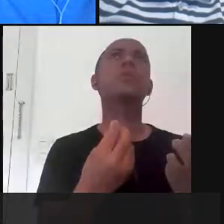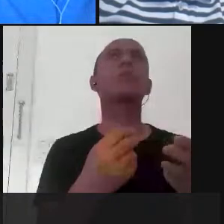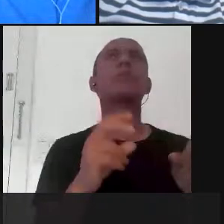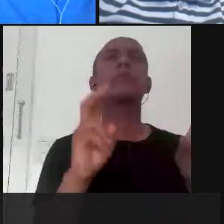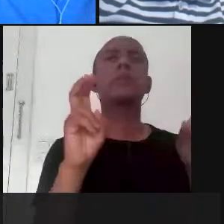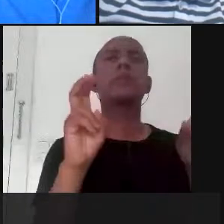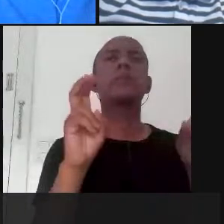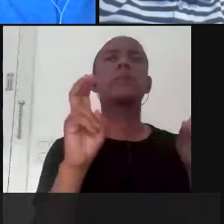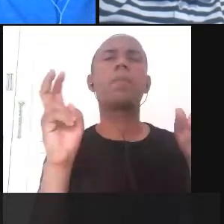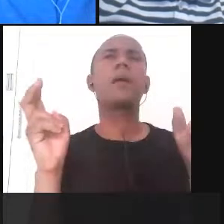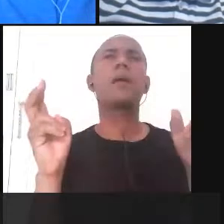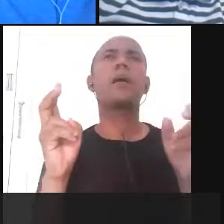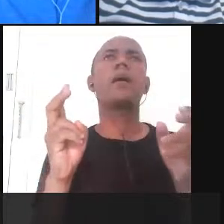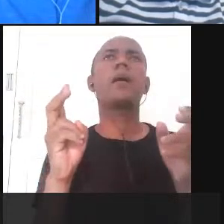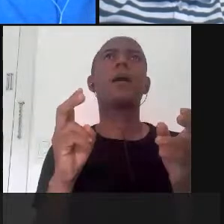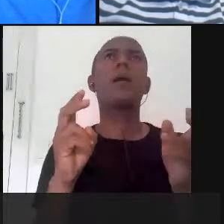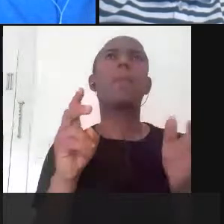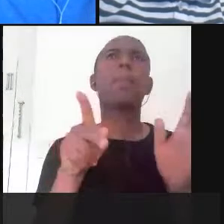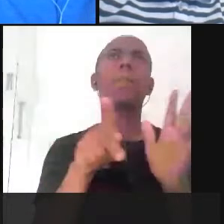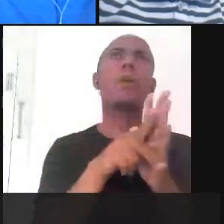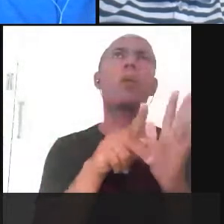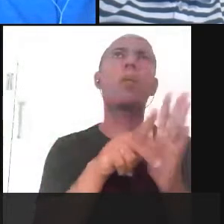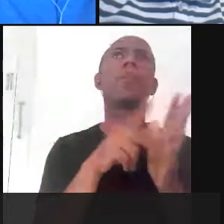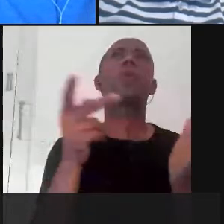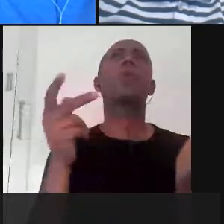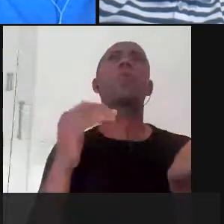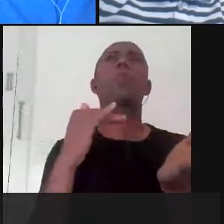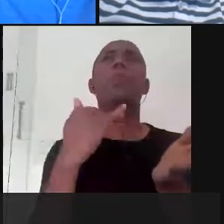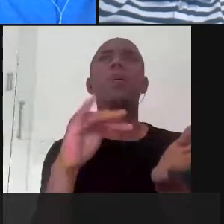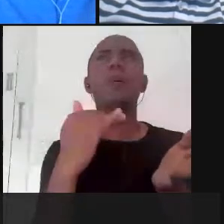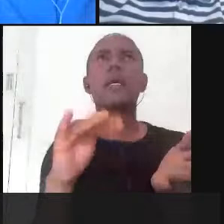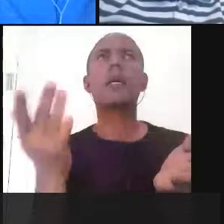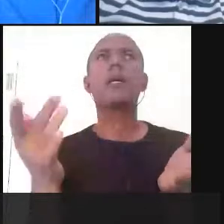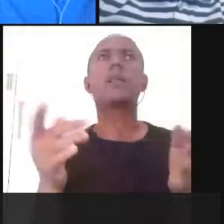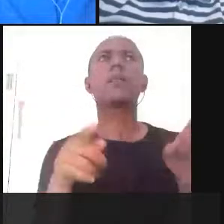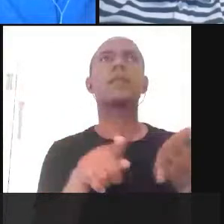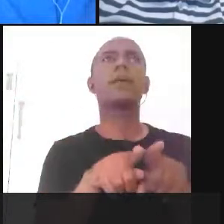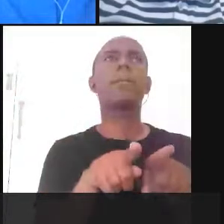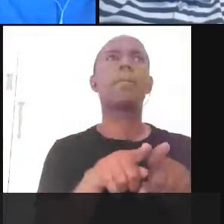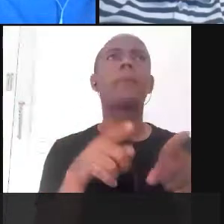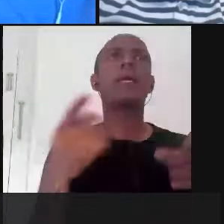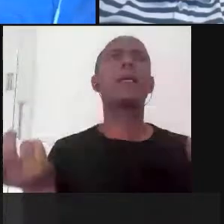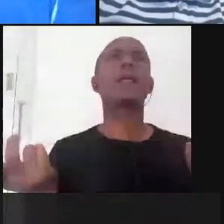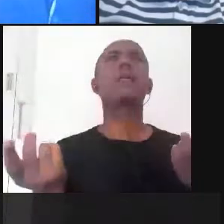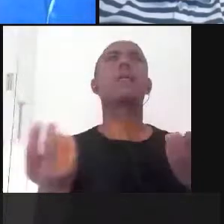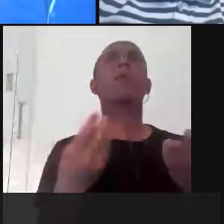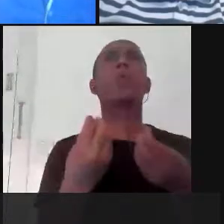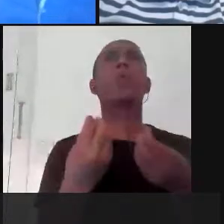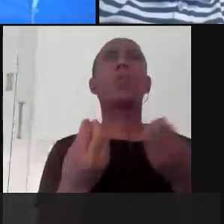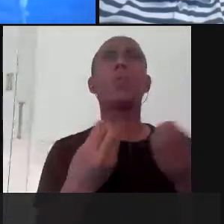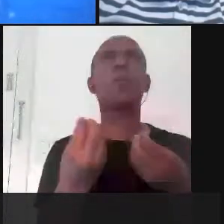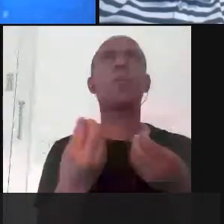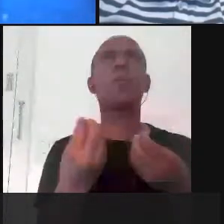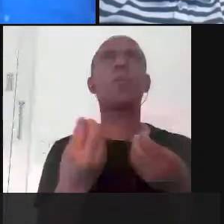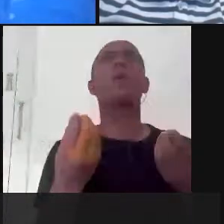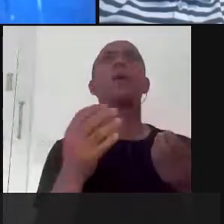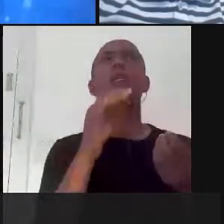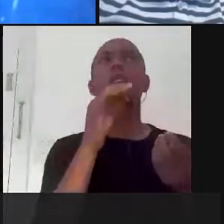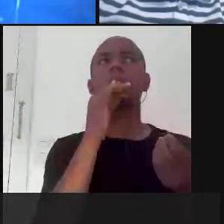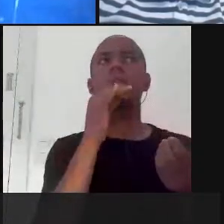geração do Brado Africano, em Lourenço Marques, no período colonial, no Notícias da Beira, aqui